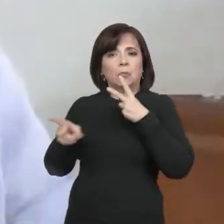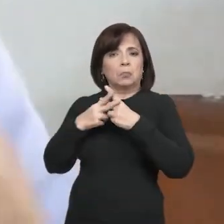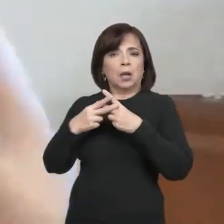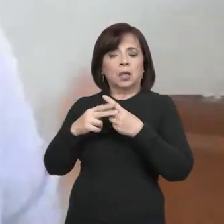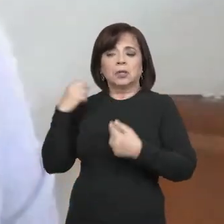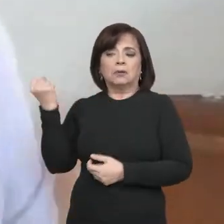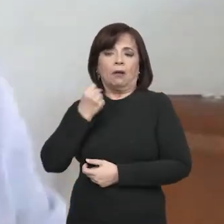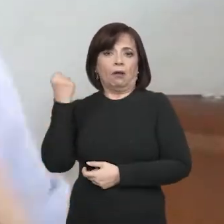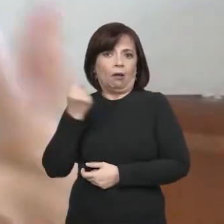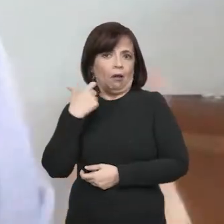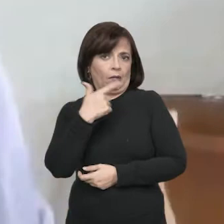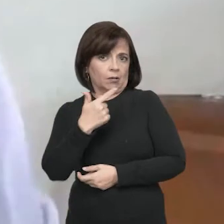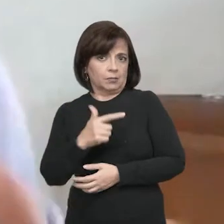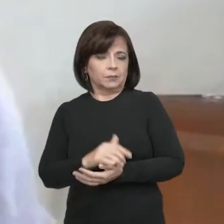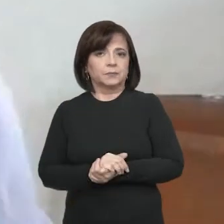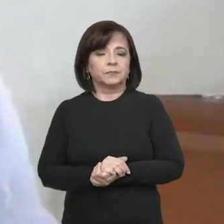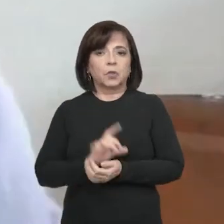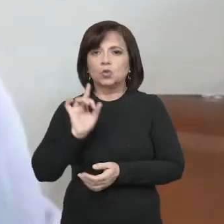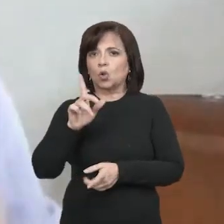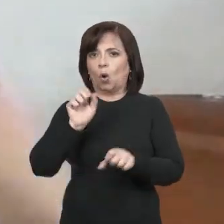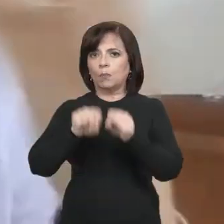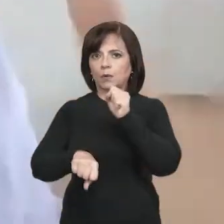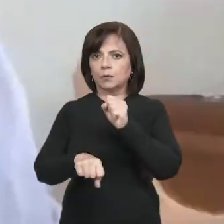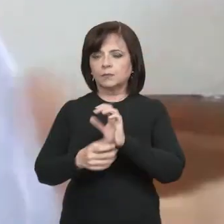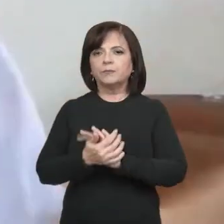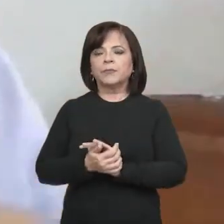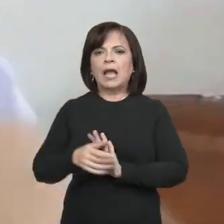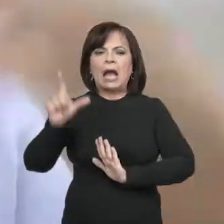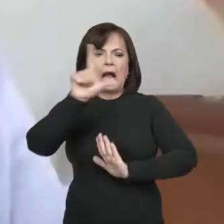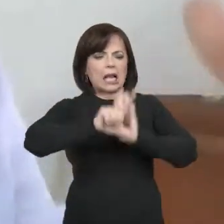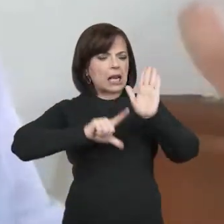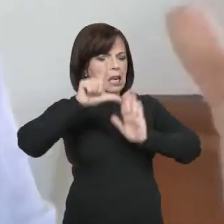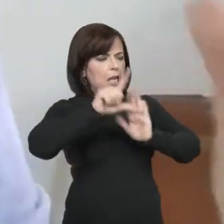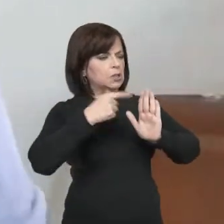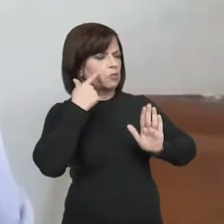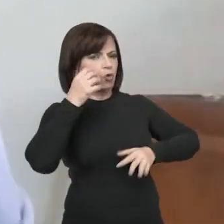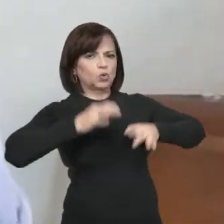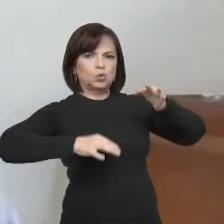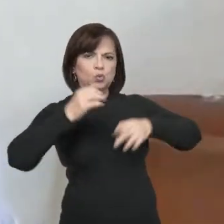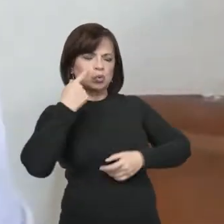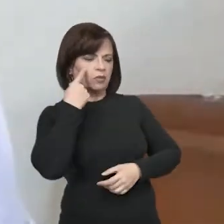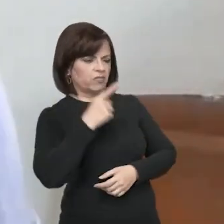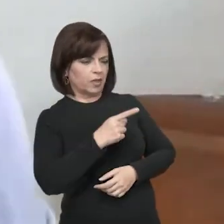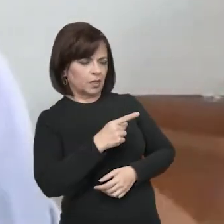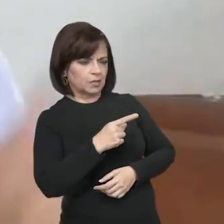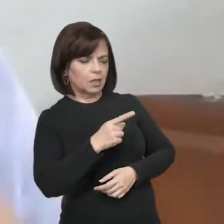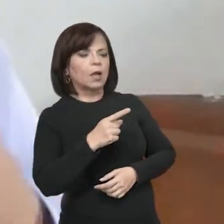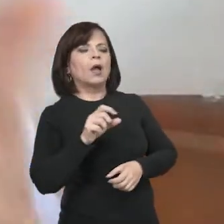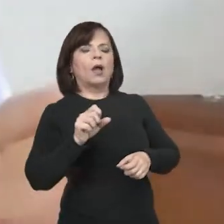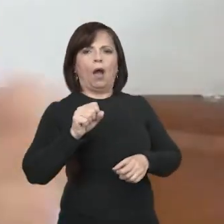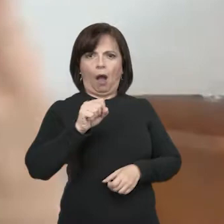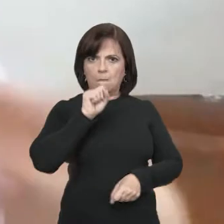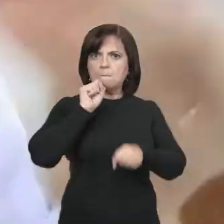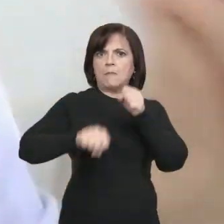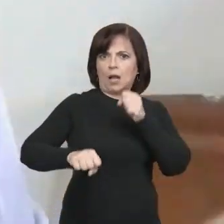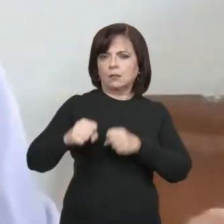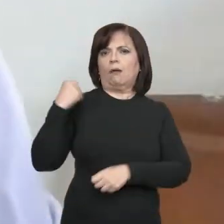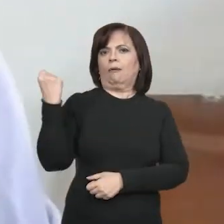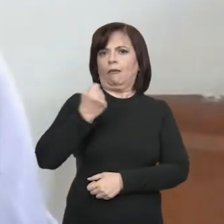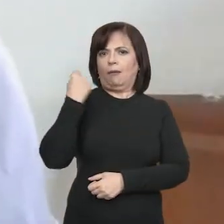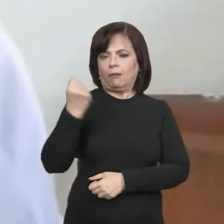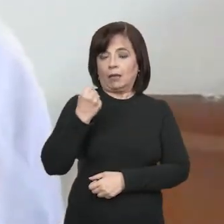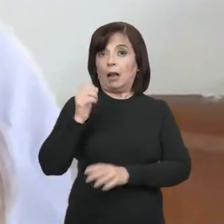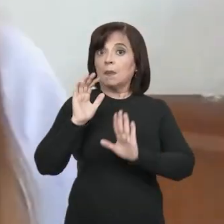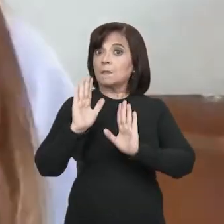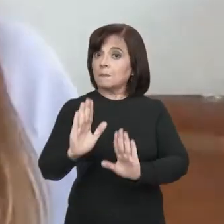apontar nenhuma reprimenda penal mais grave. E aí o legislador olha para os fatos, para a vida e fala, bom, praticar um homicídio é um crime muito